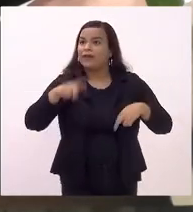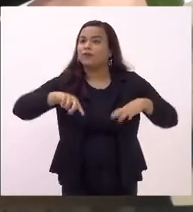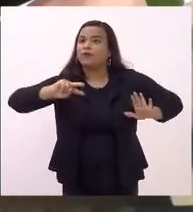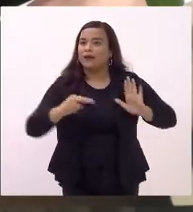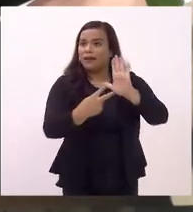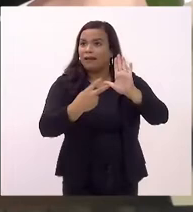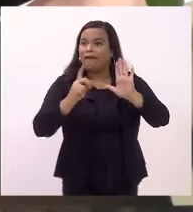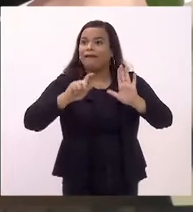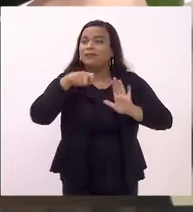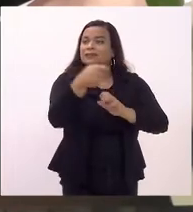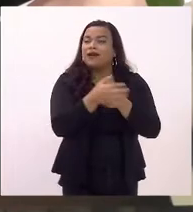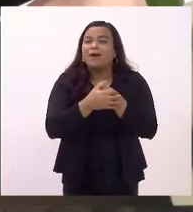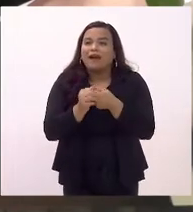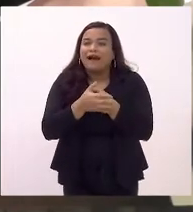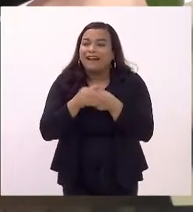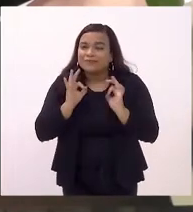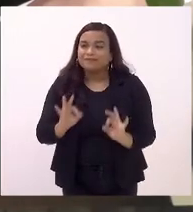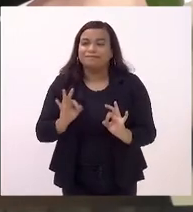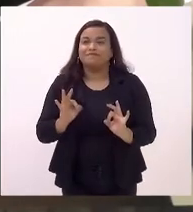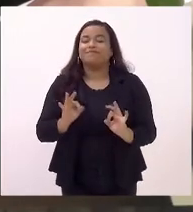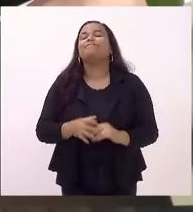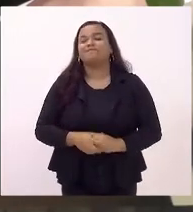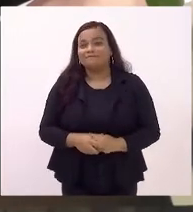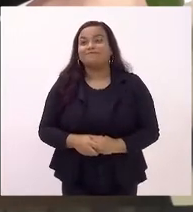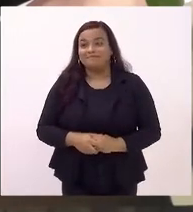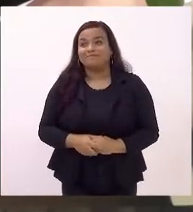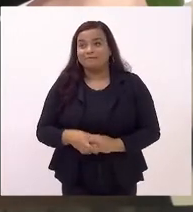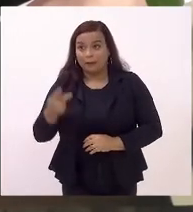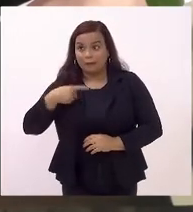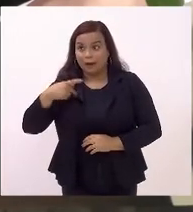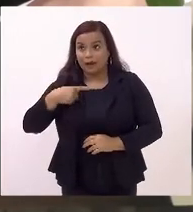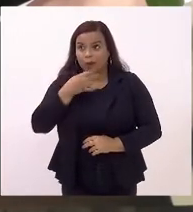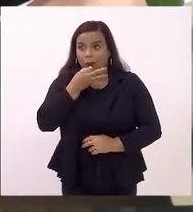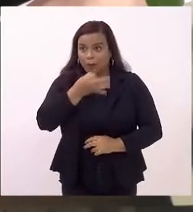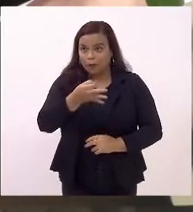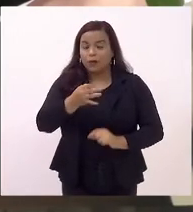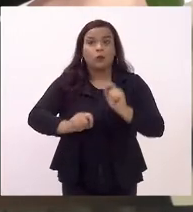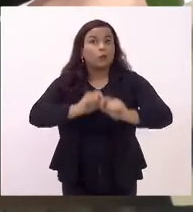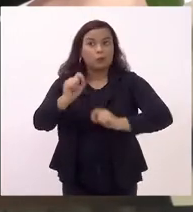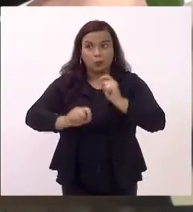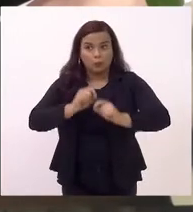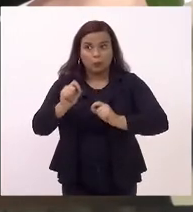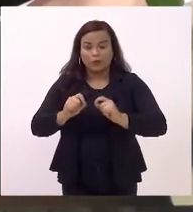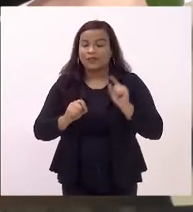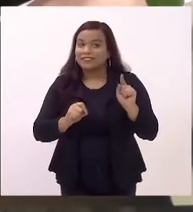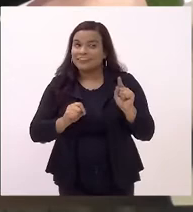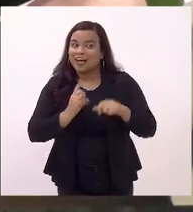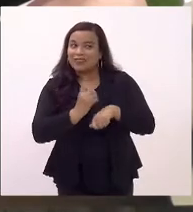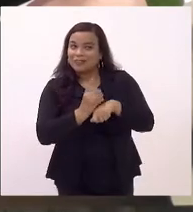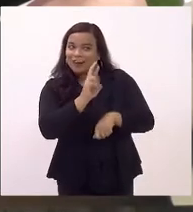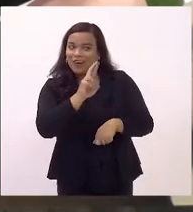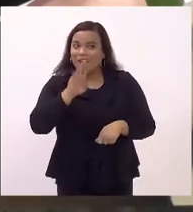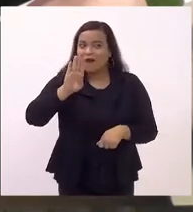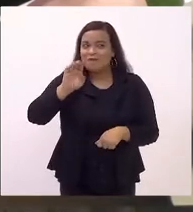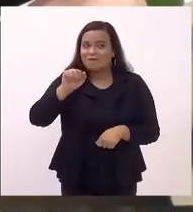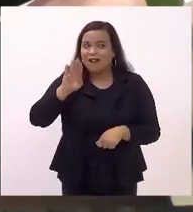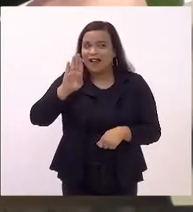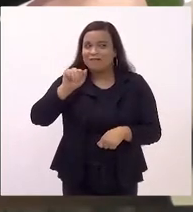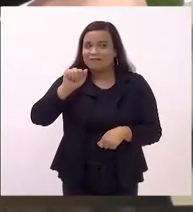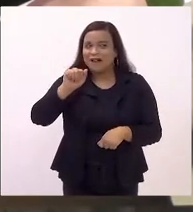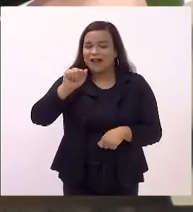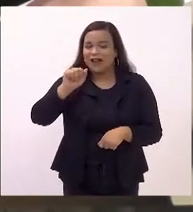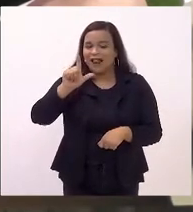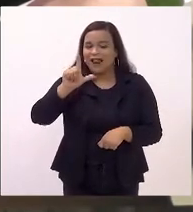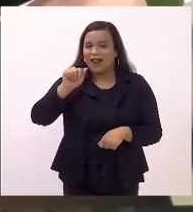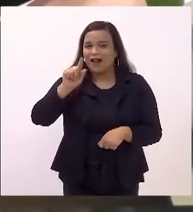é carinho, de fato. E, para mim, é doutor Babalaô Ivanir dos